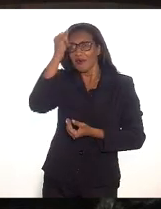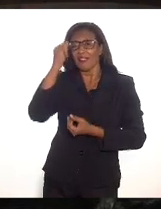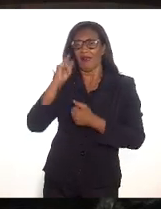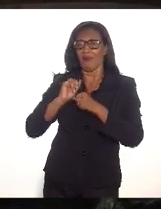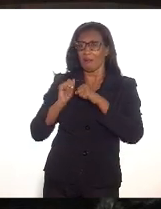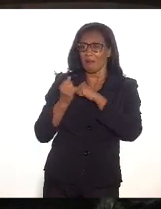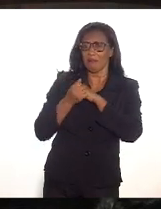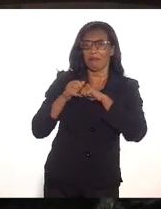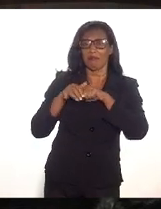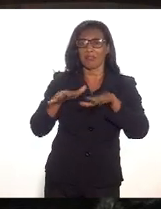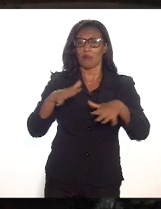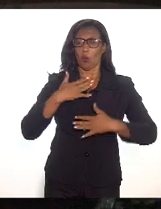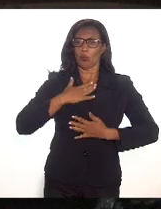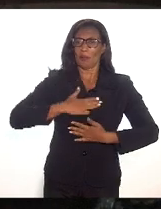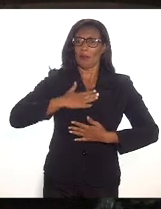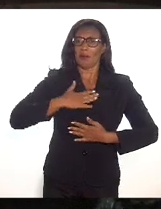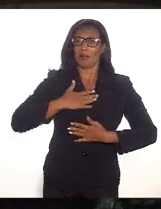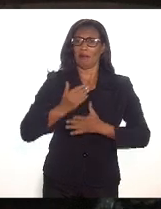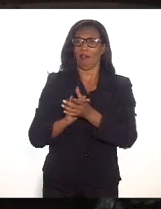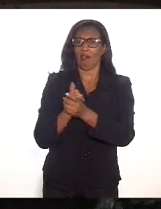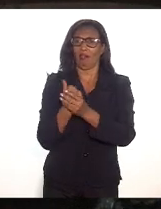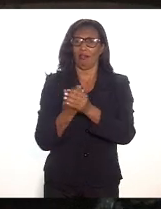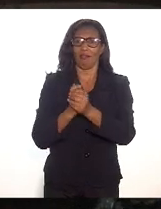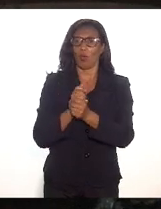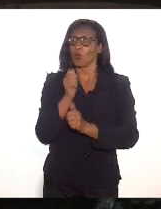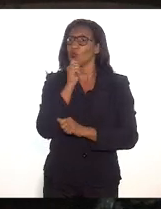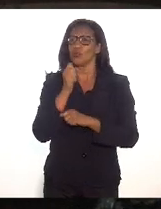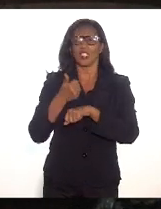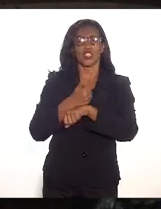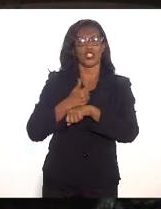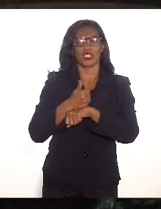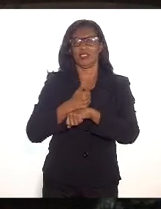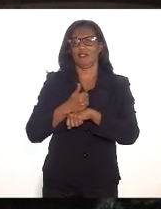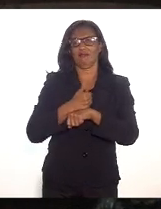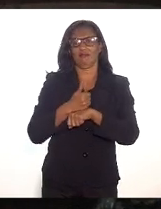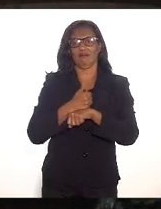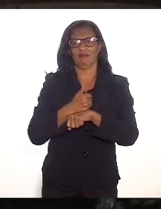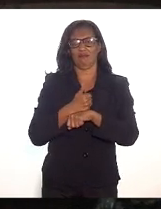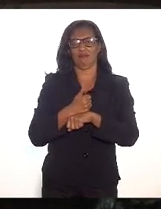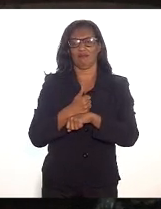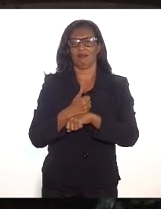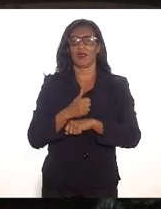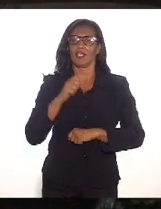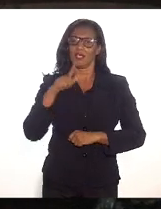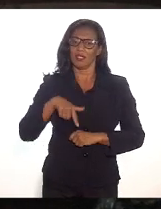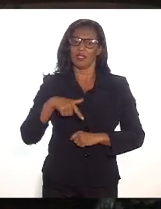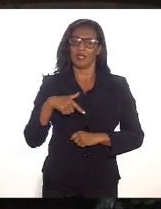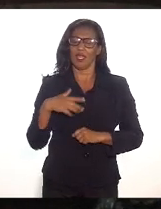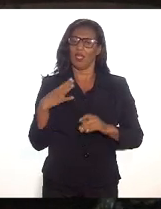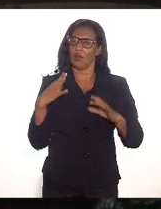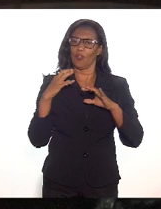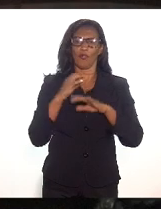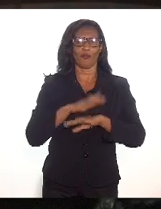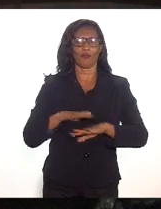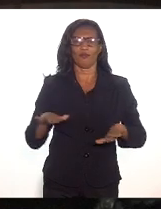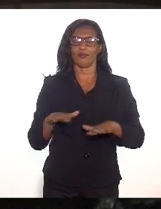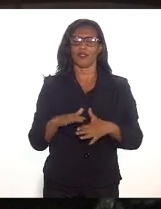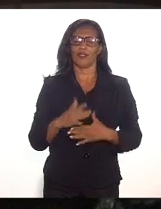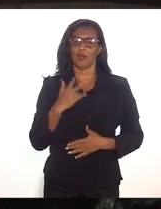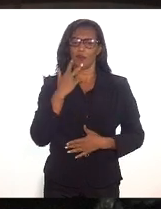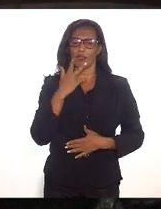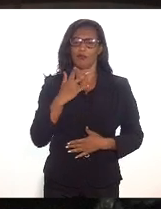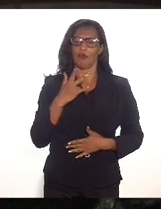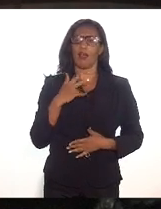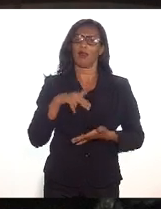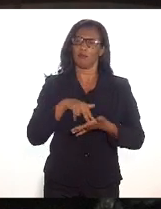fogo, não há banho tomado, não há dignidade garantida. É sobre isso, e aqui fecho a minha fala,